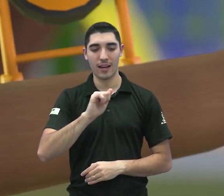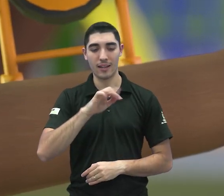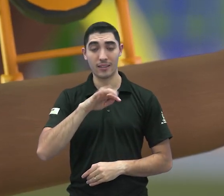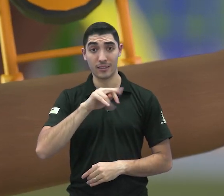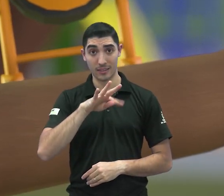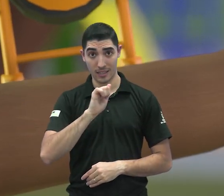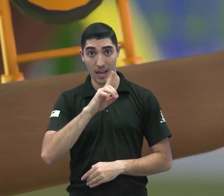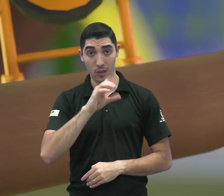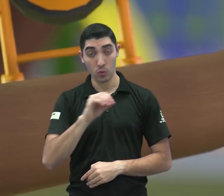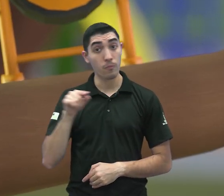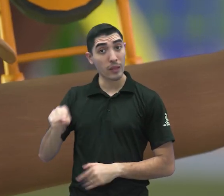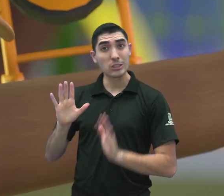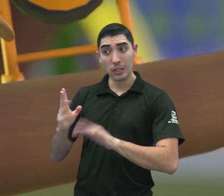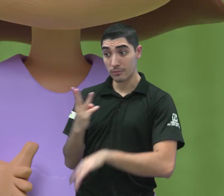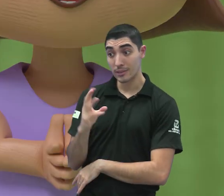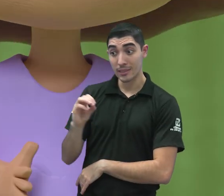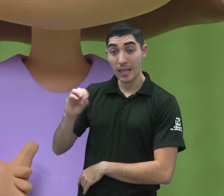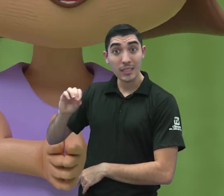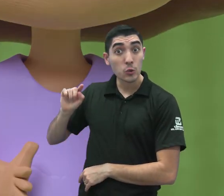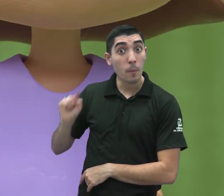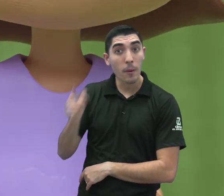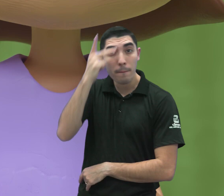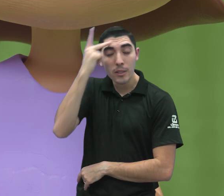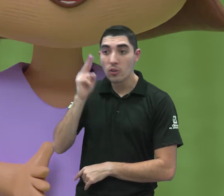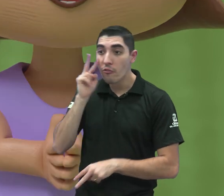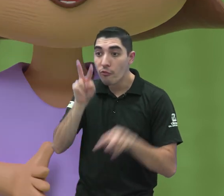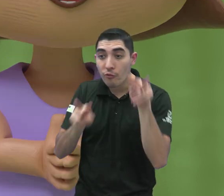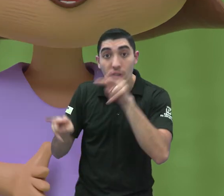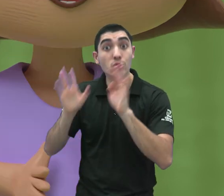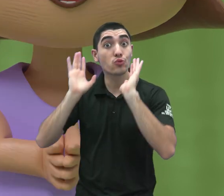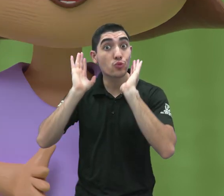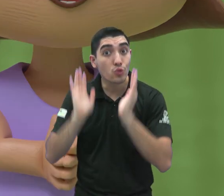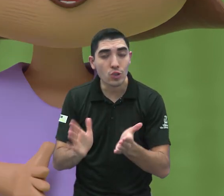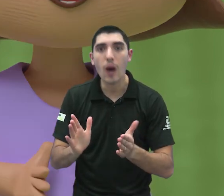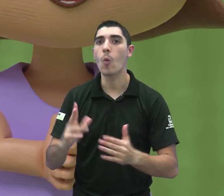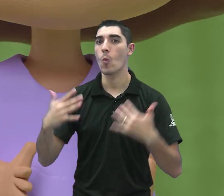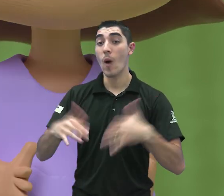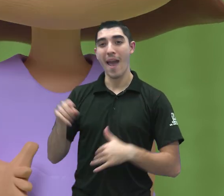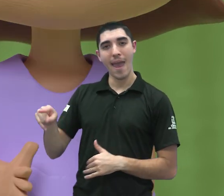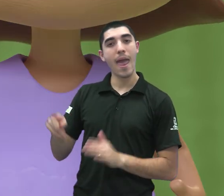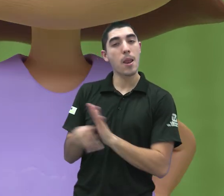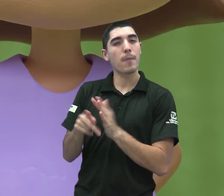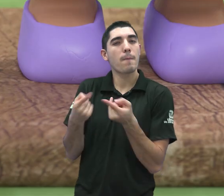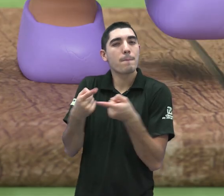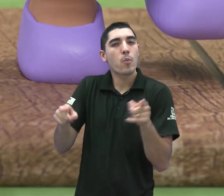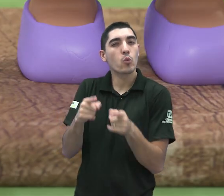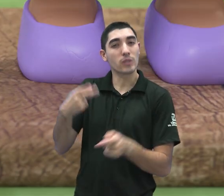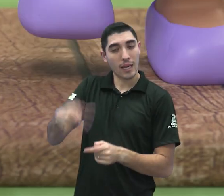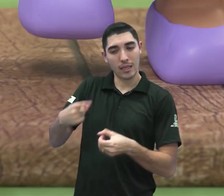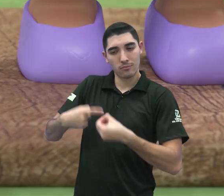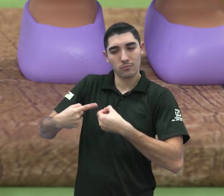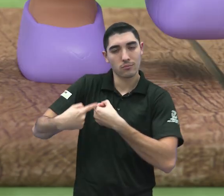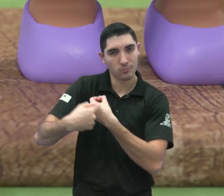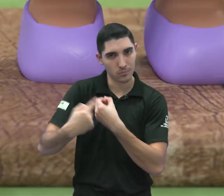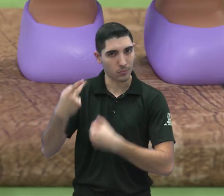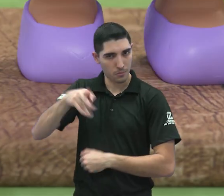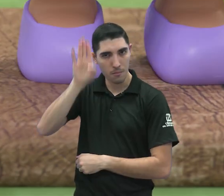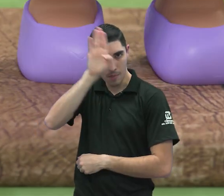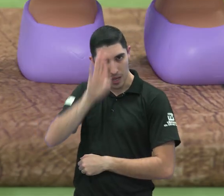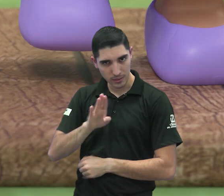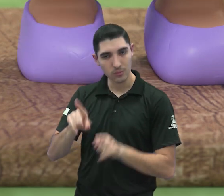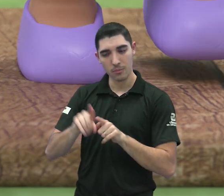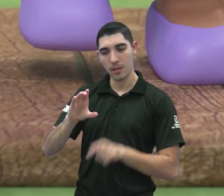mil visualizações no YouTube. A canção que traz a catira, uma dança típica do interior do Brasil e